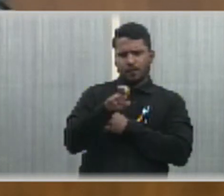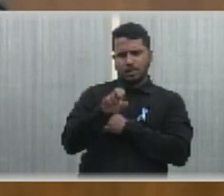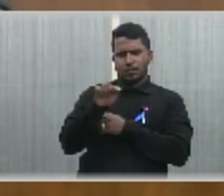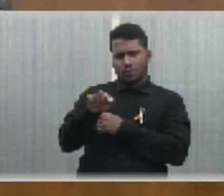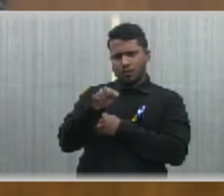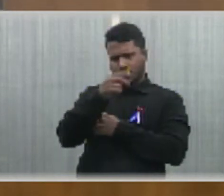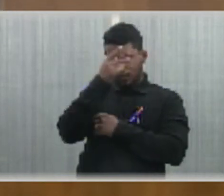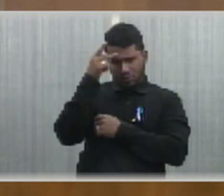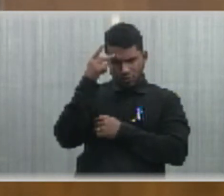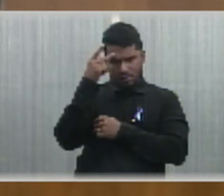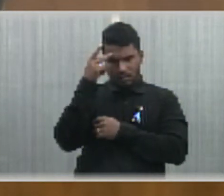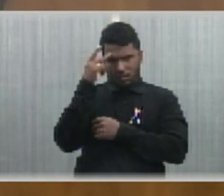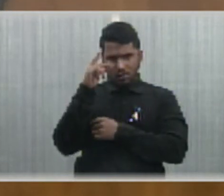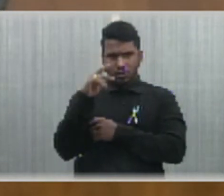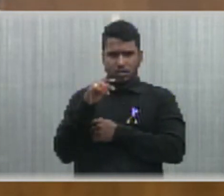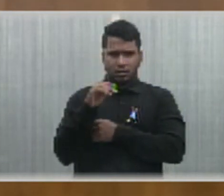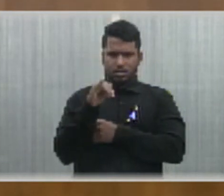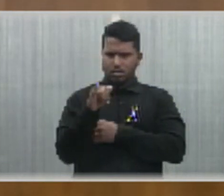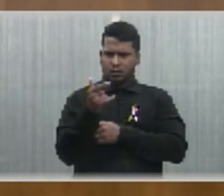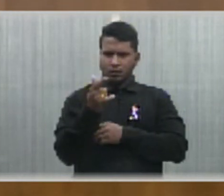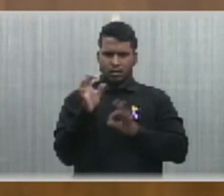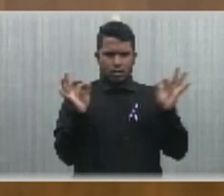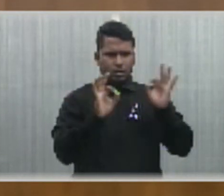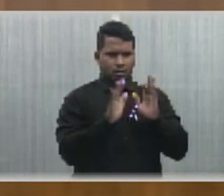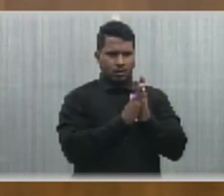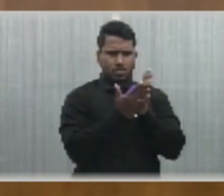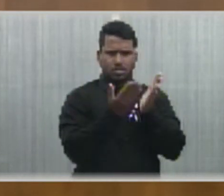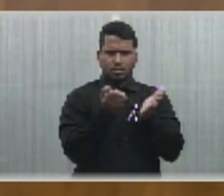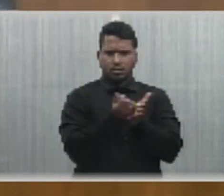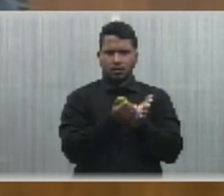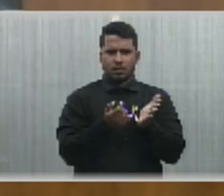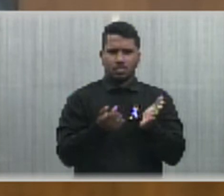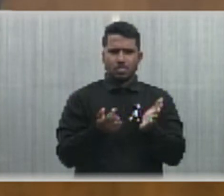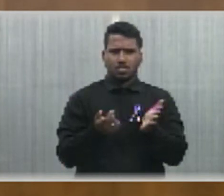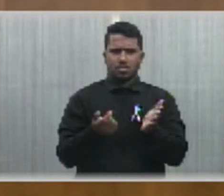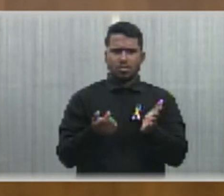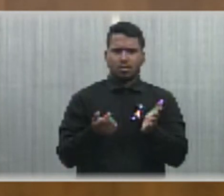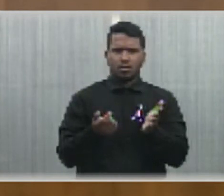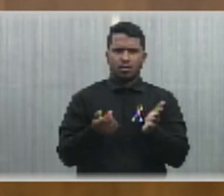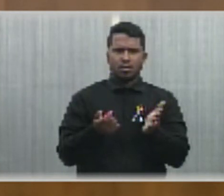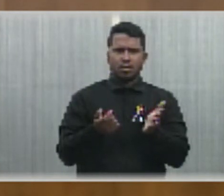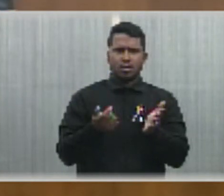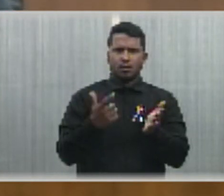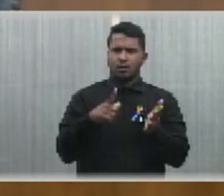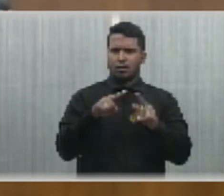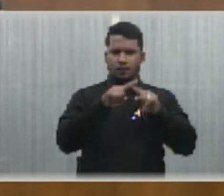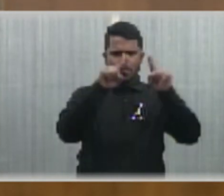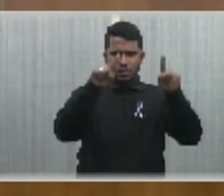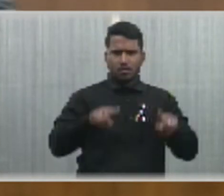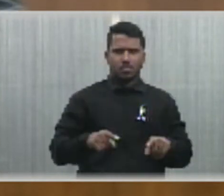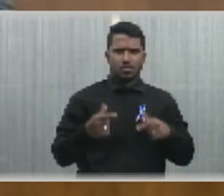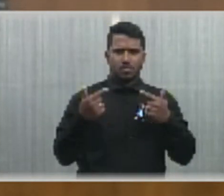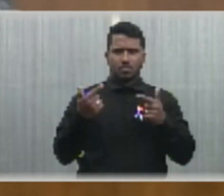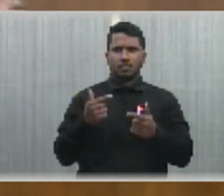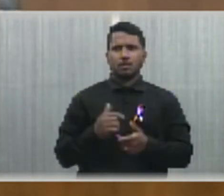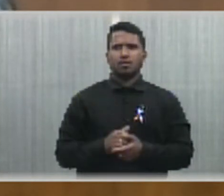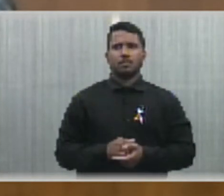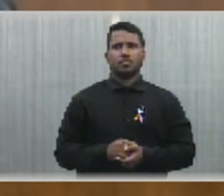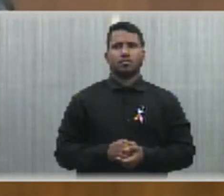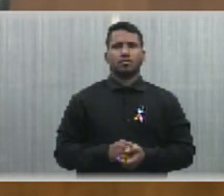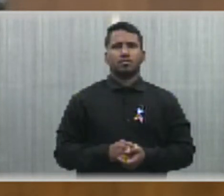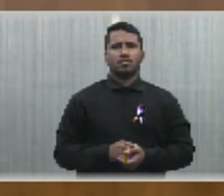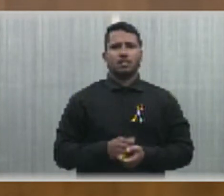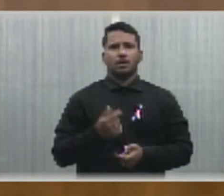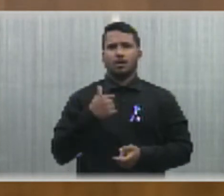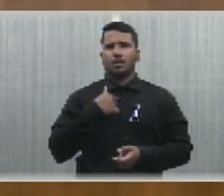mil pessoas e não tem nenhum aluno sequer, nenhum funcionário sequer registrado? Eu